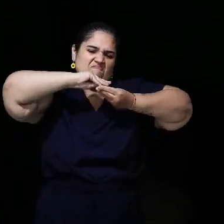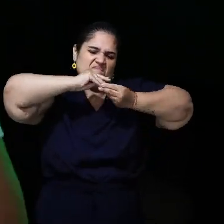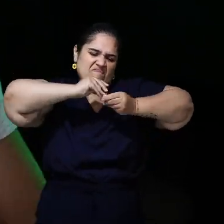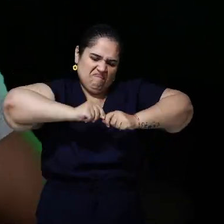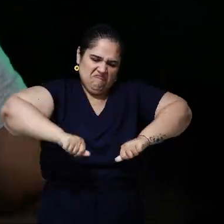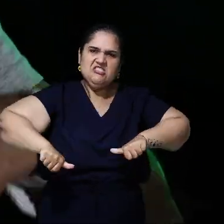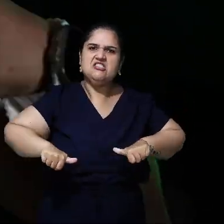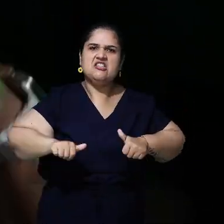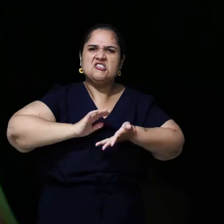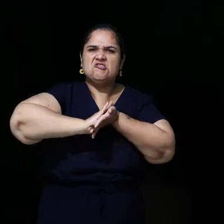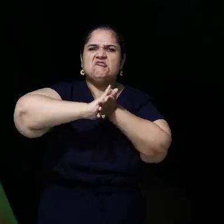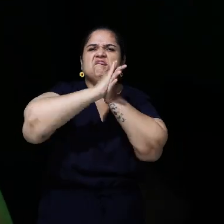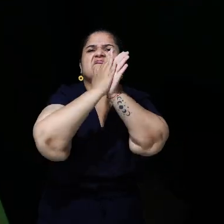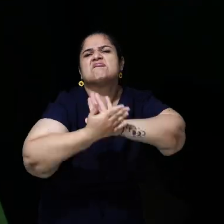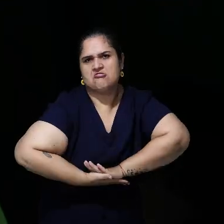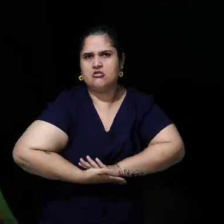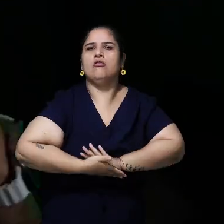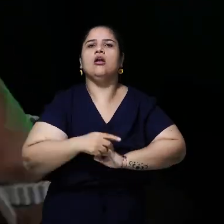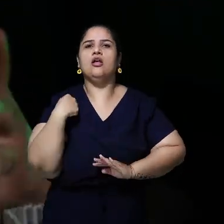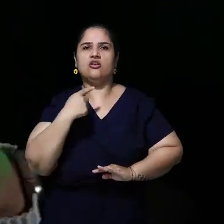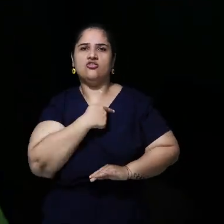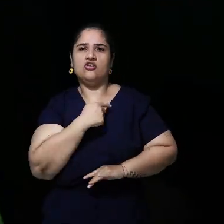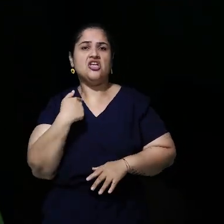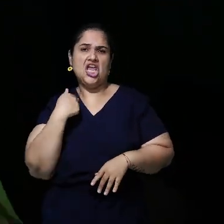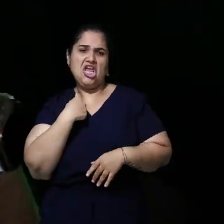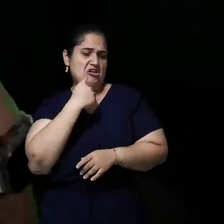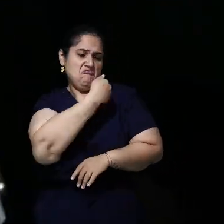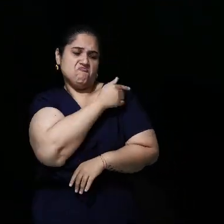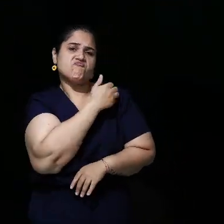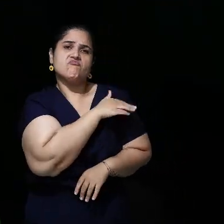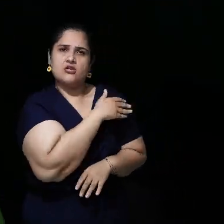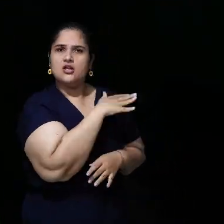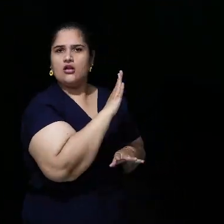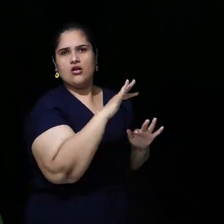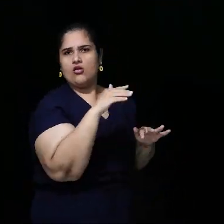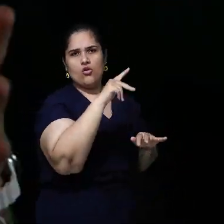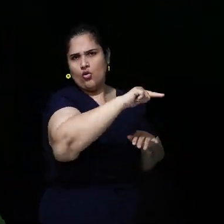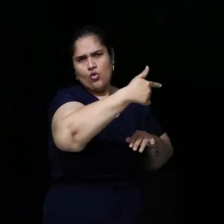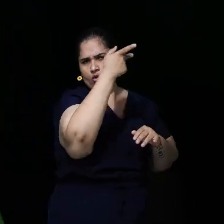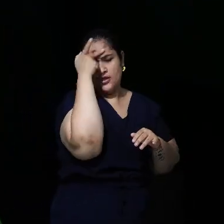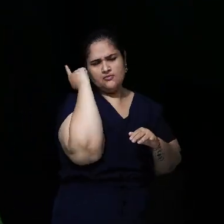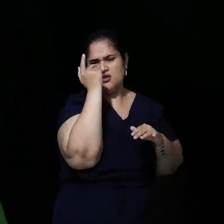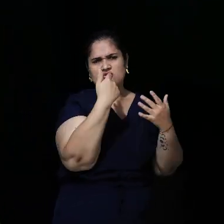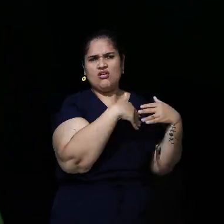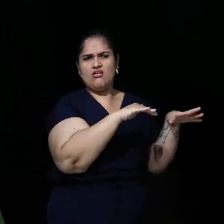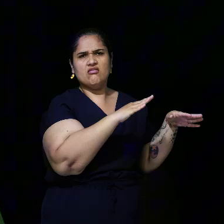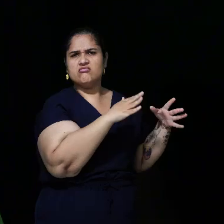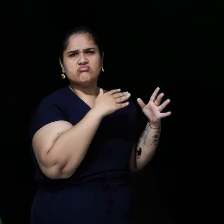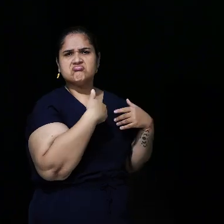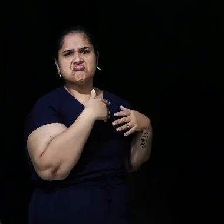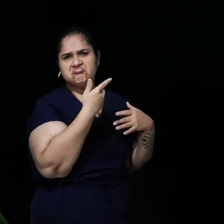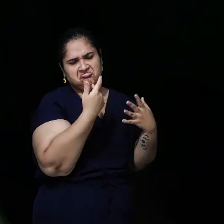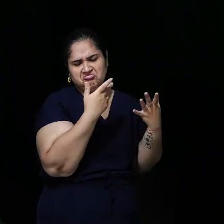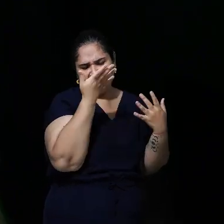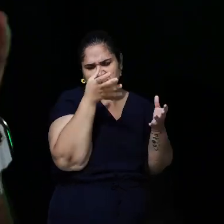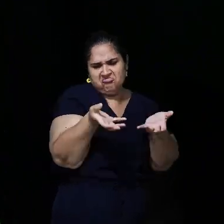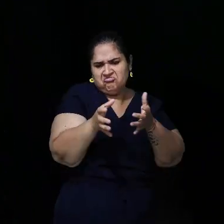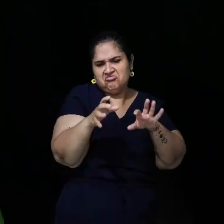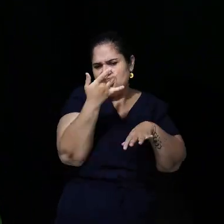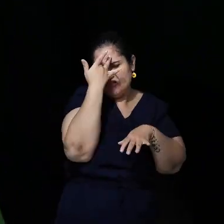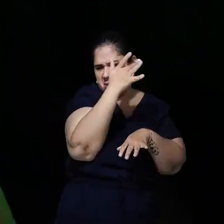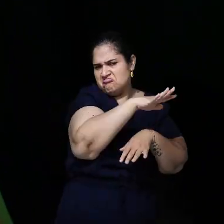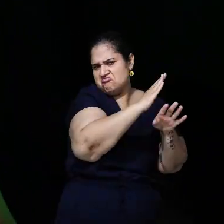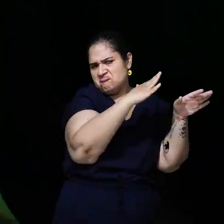liguei, sabe? Quem não estava perto de mim, quem não era da minha família, quem não era meus amigos, nunca liguei, porque pra mim era